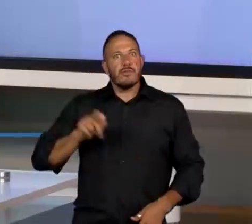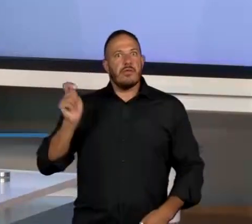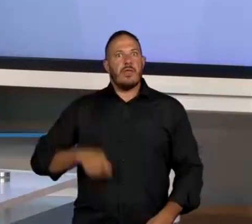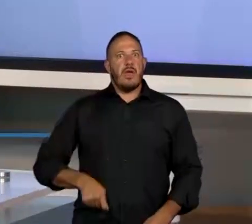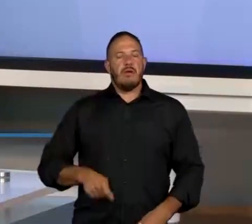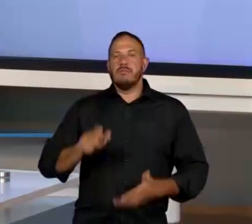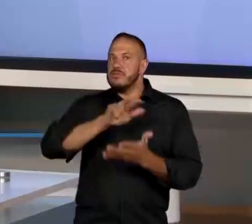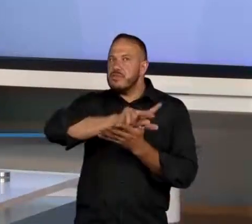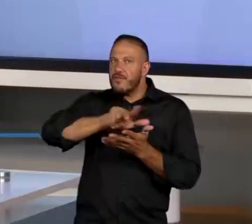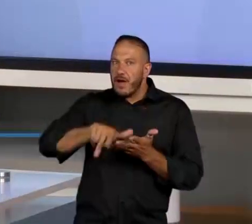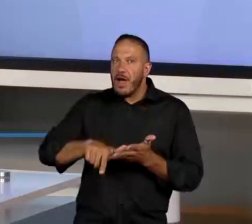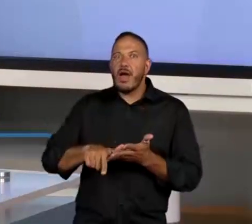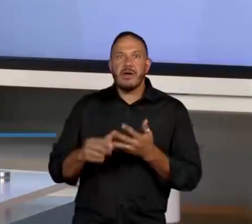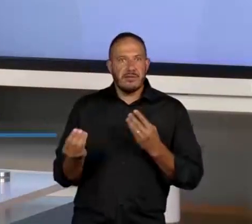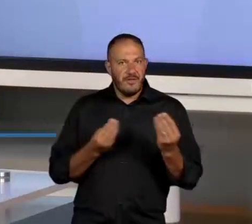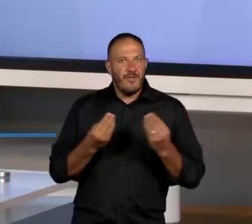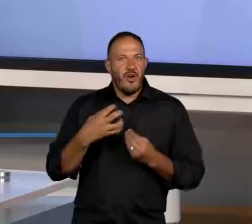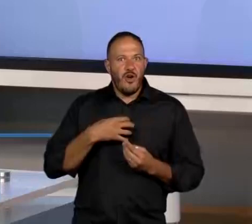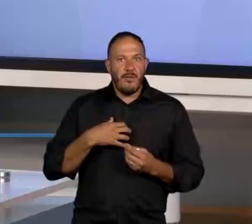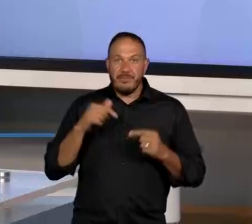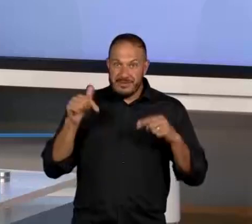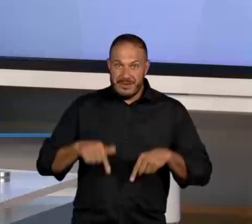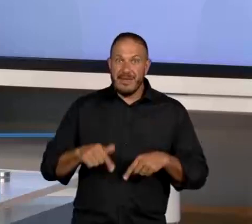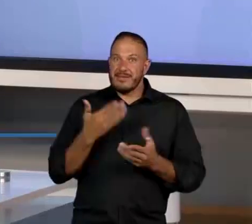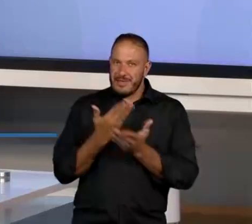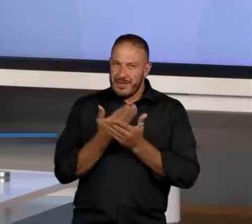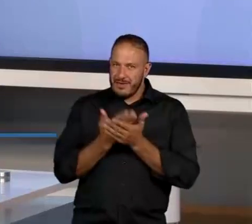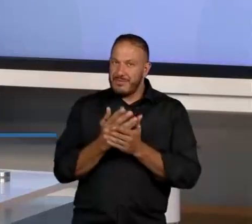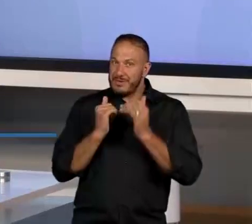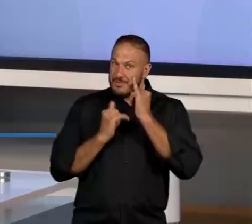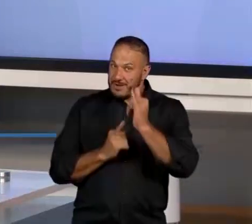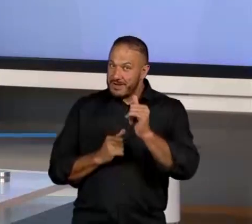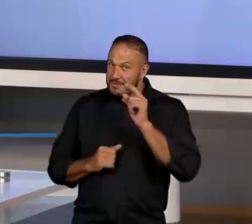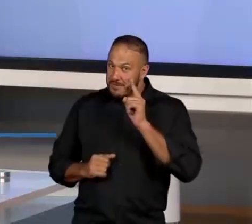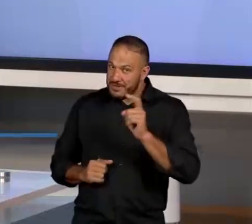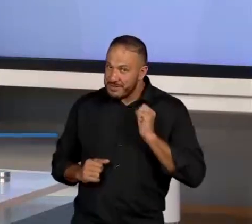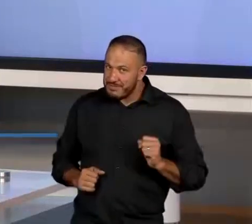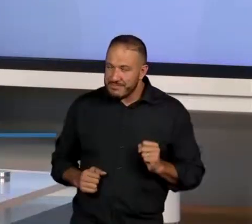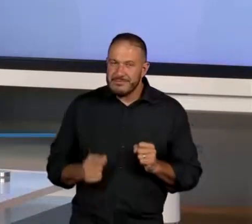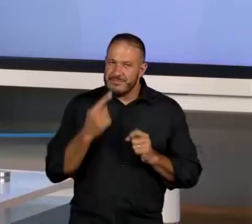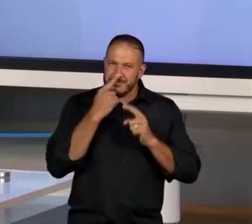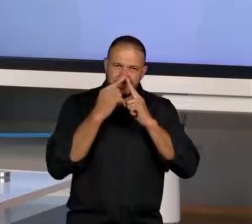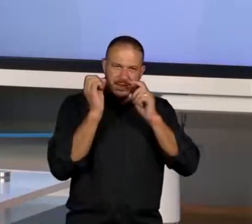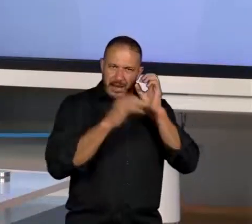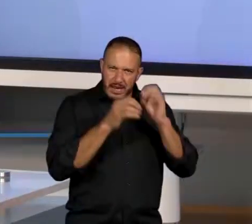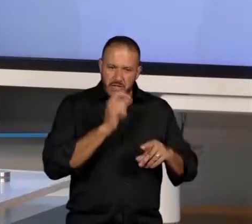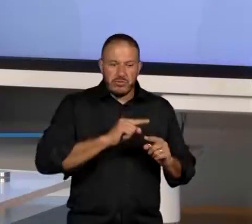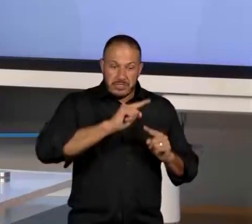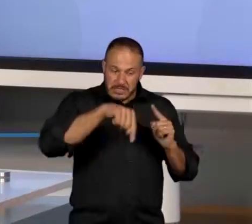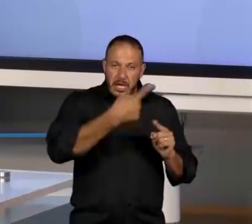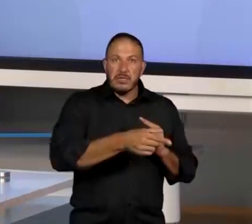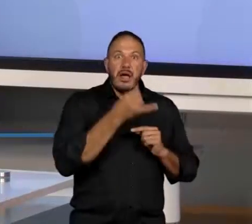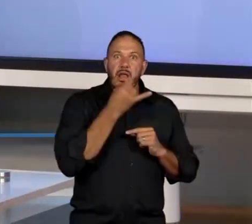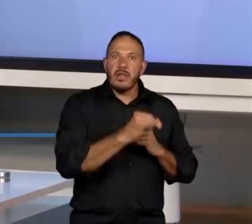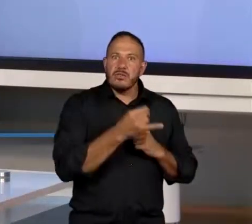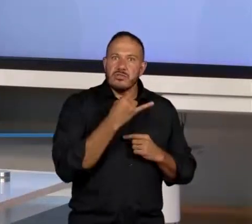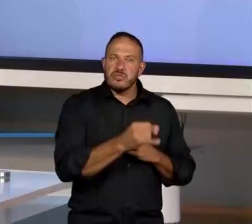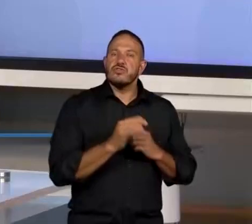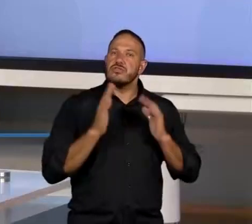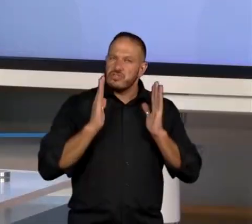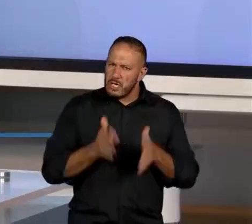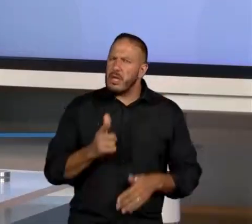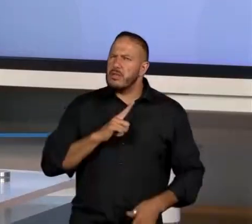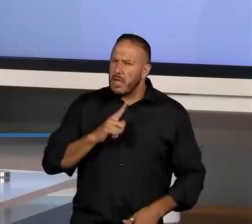várias maneiras. Nessa aula que eu citei, da energia limpa, do lixo que gera energia, nós já temos alguns